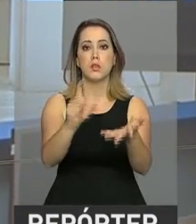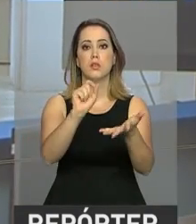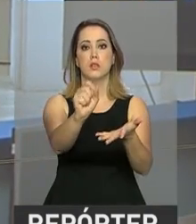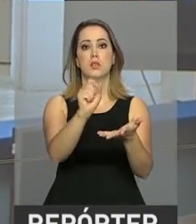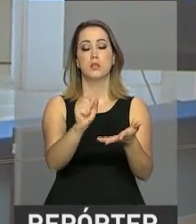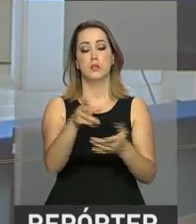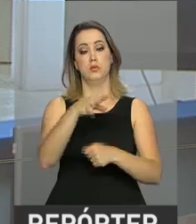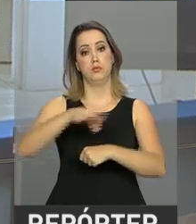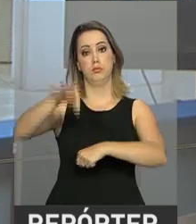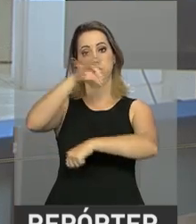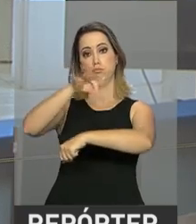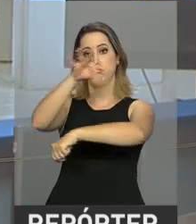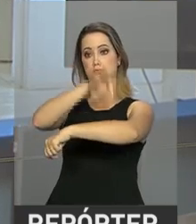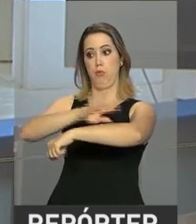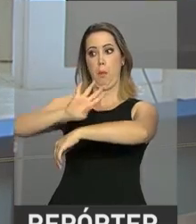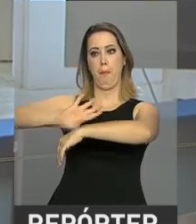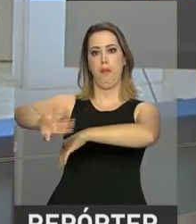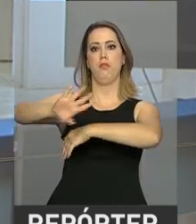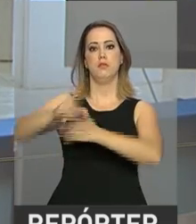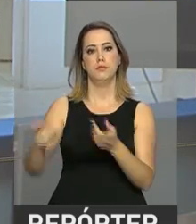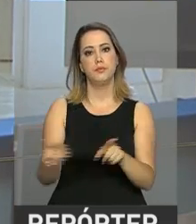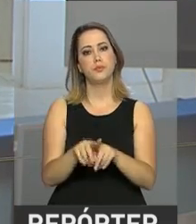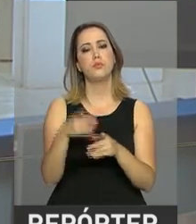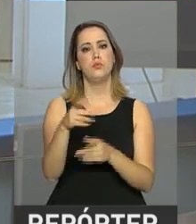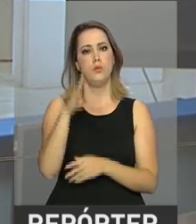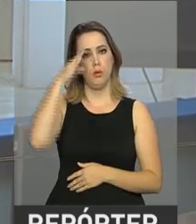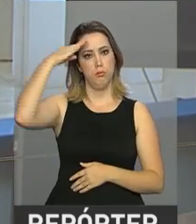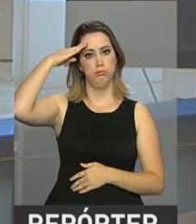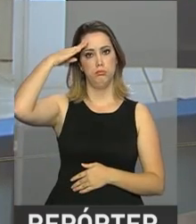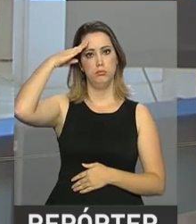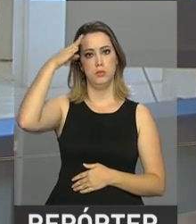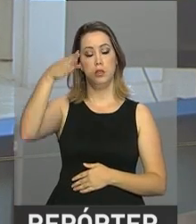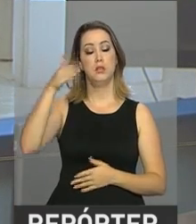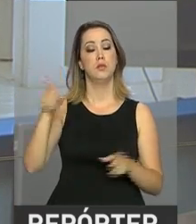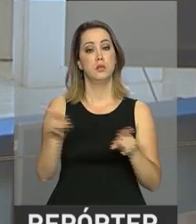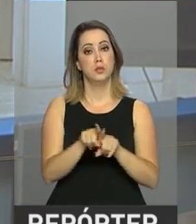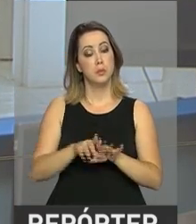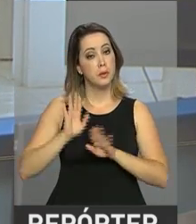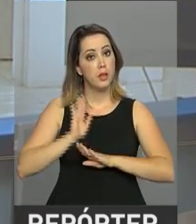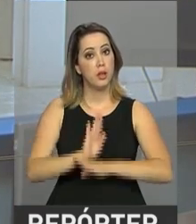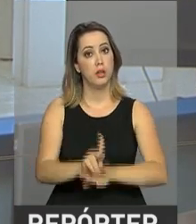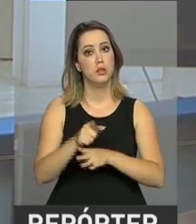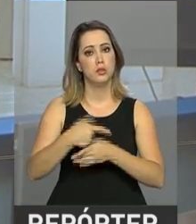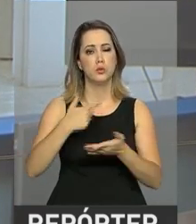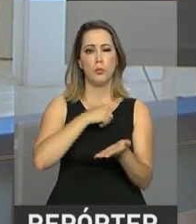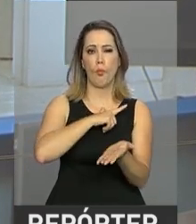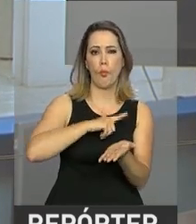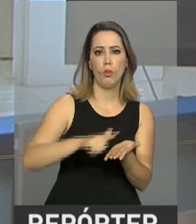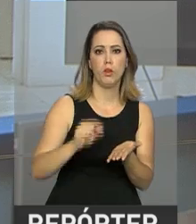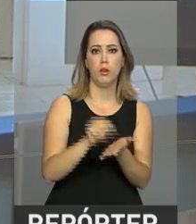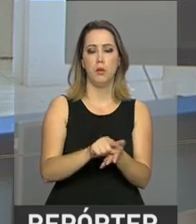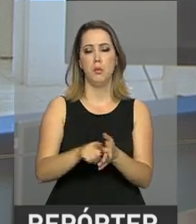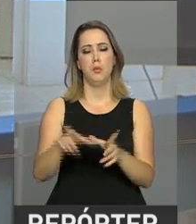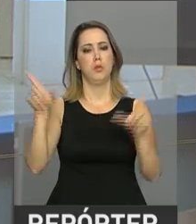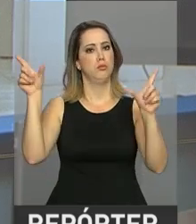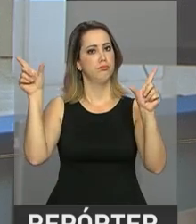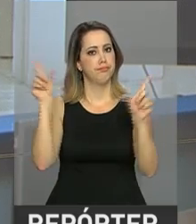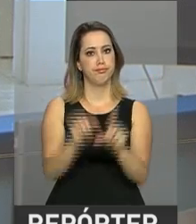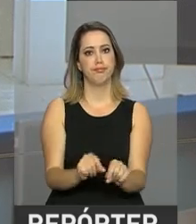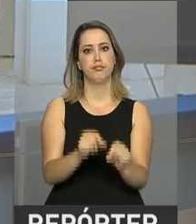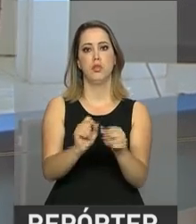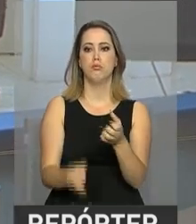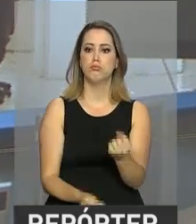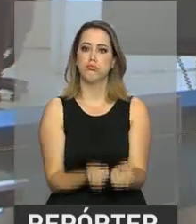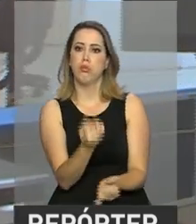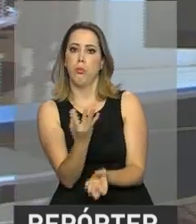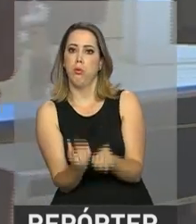Aedes aegypti, as Forças Armadas fazem um mutirão de limpeza para impedir a reprodução do mosquito. Quem tem os detalhes